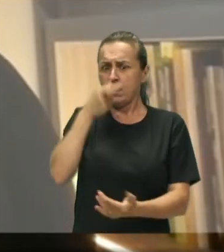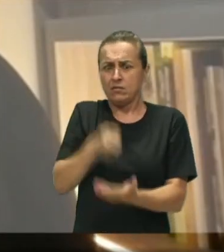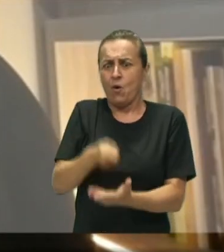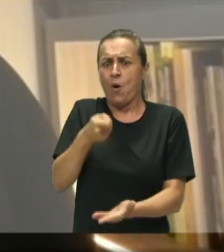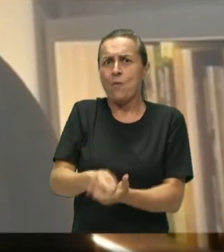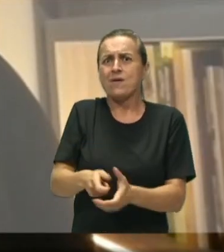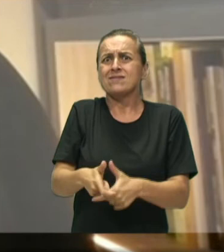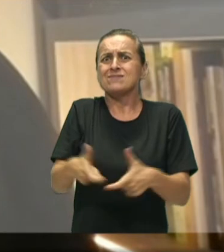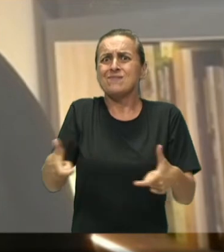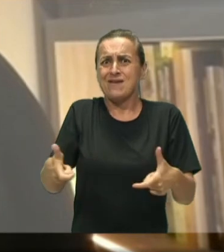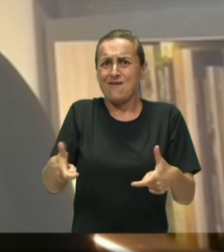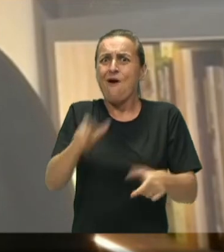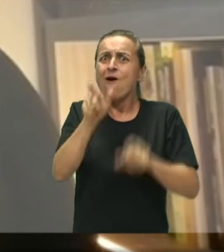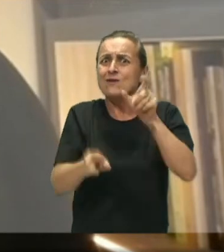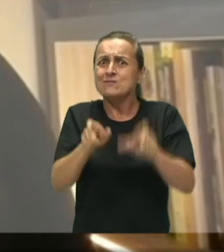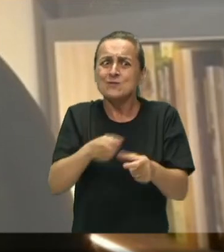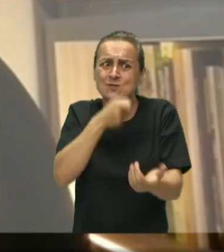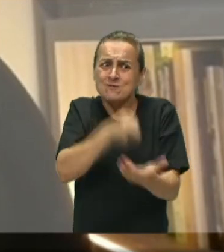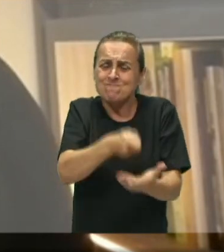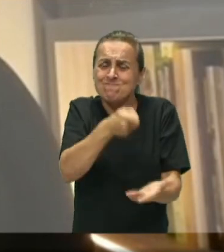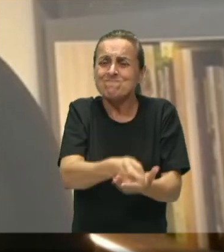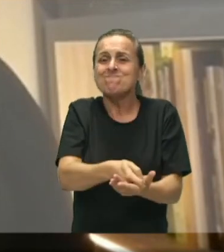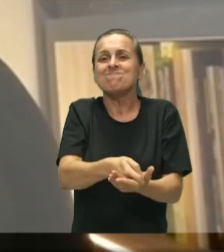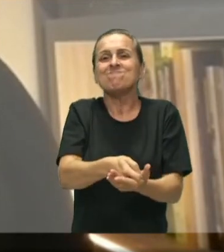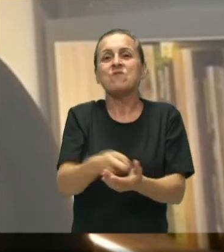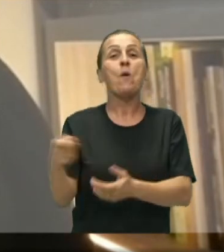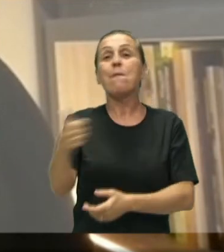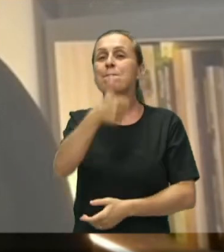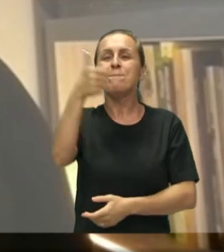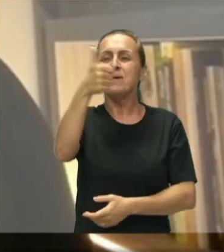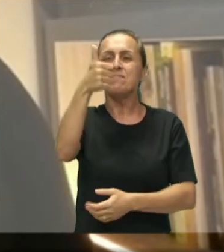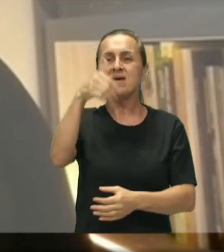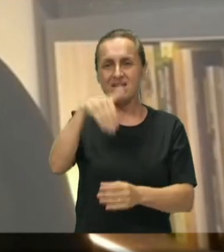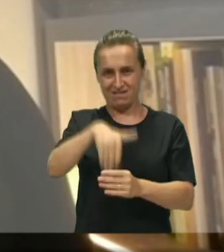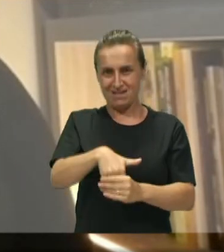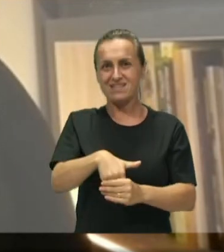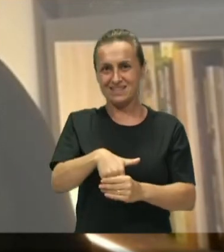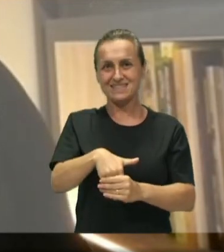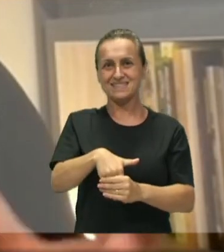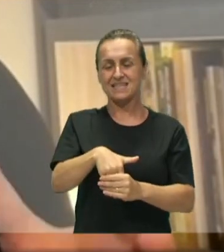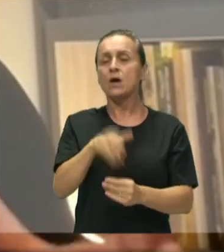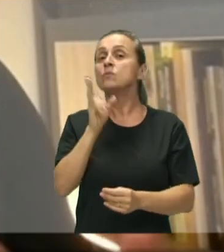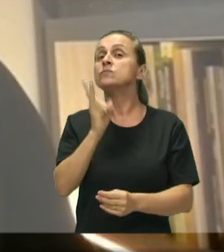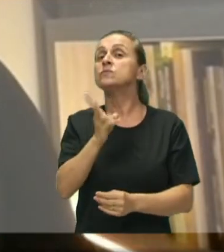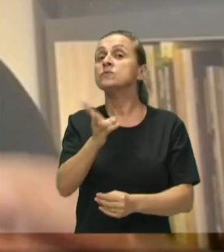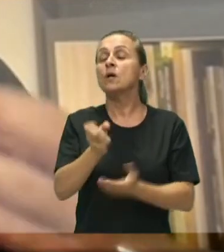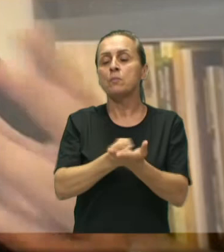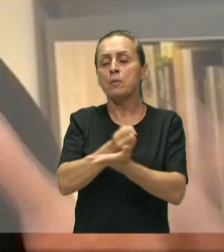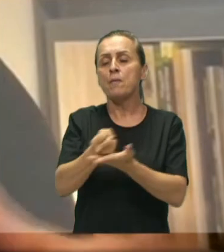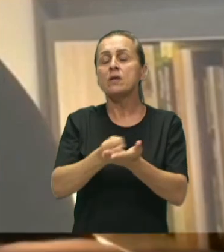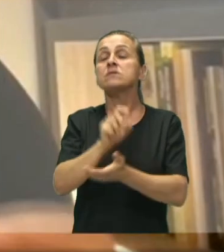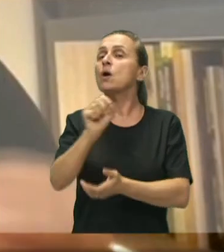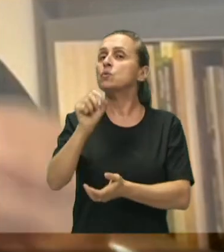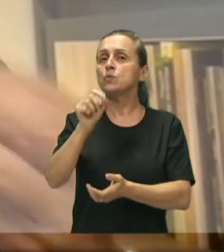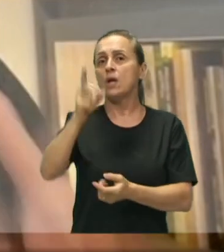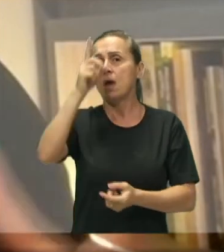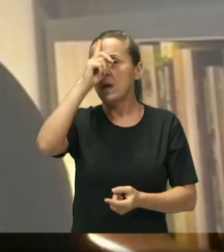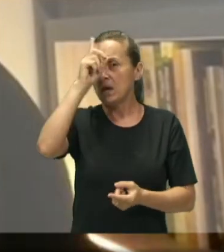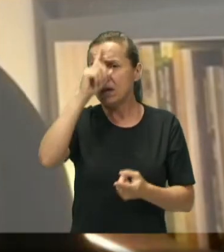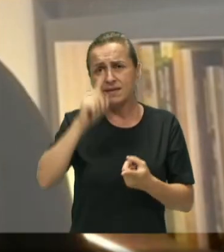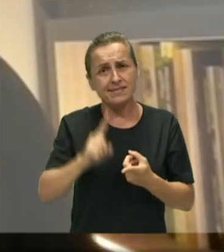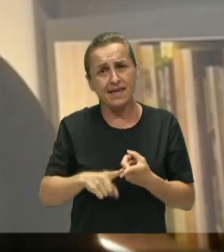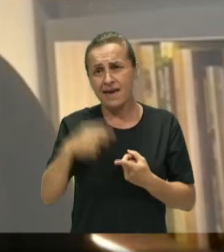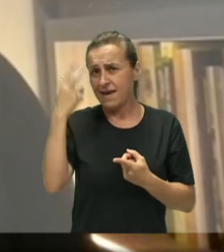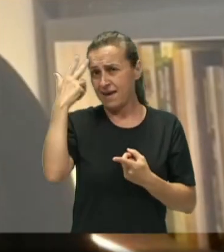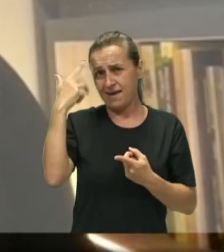a eleição a tua primeira eleição ela sempre é baseada nas suas ideias na